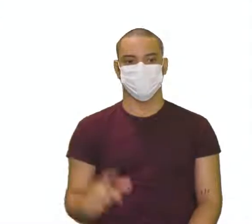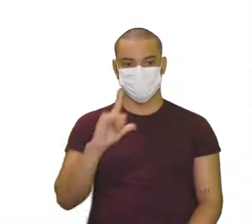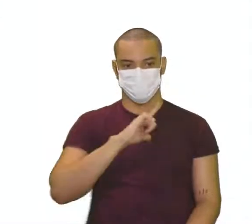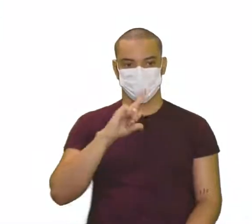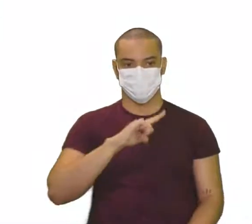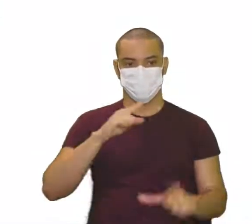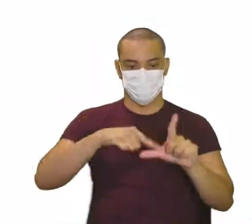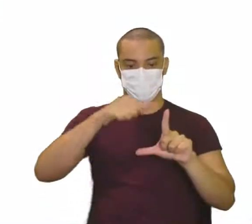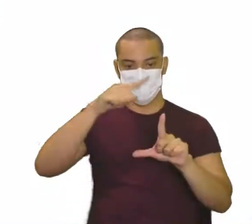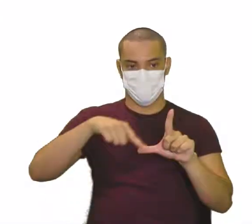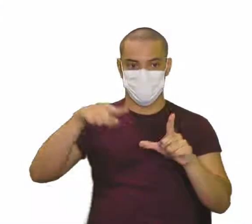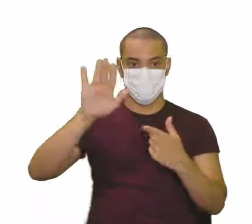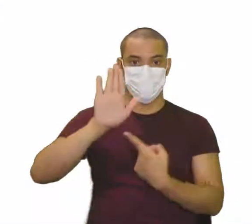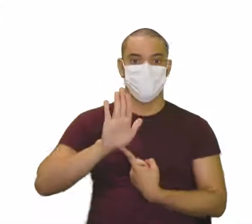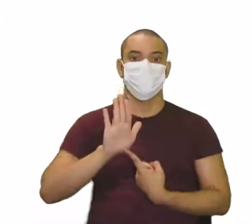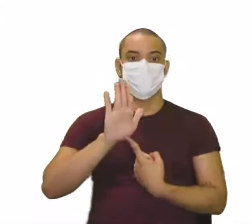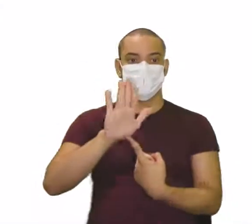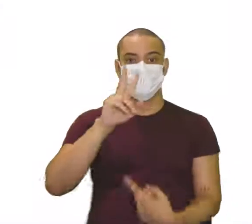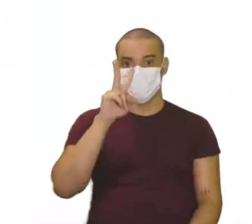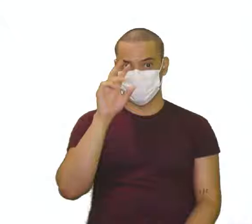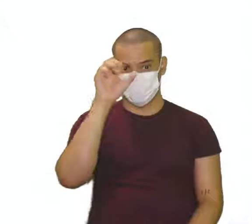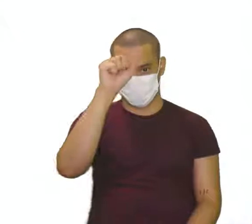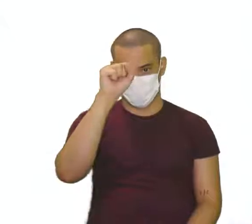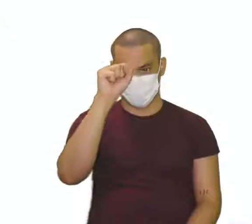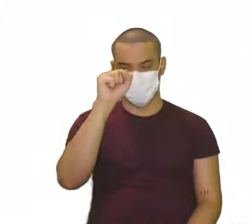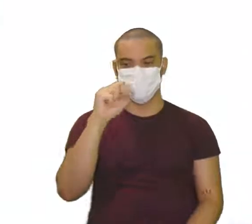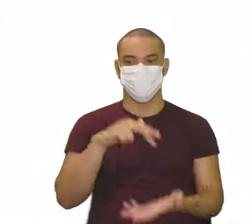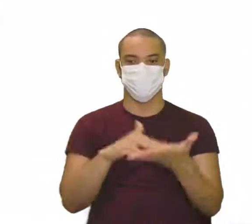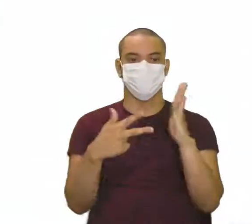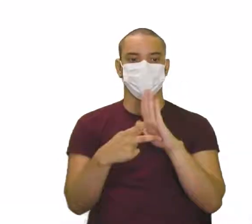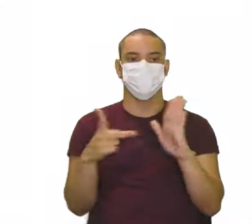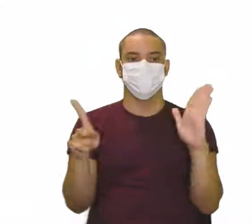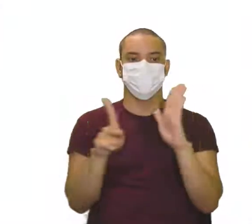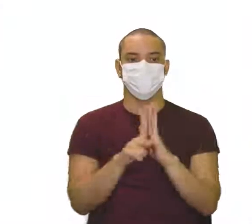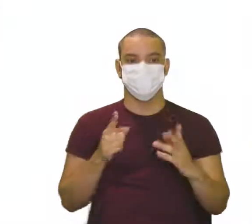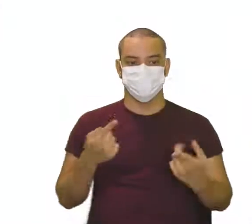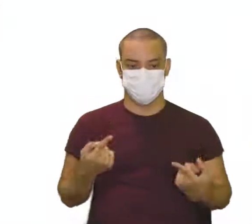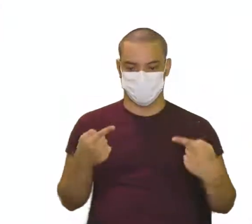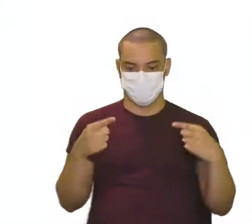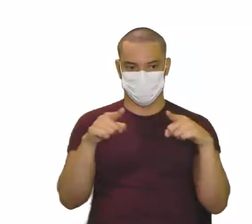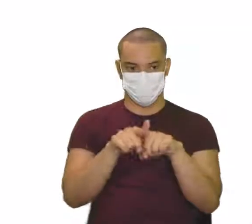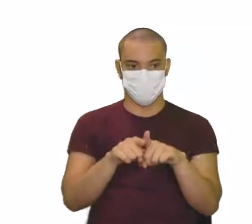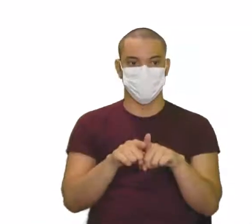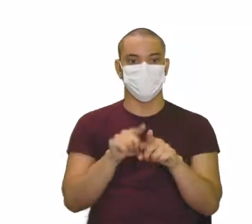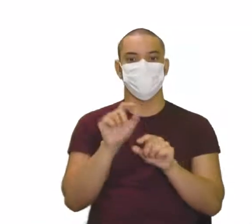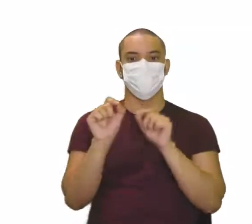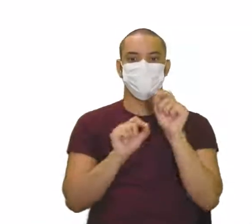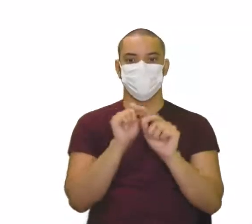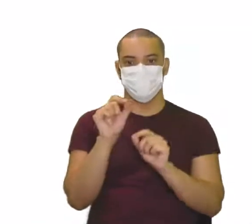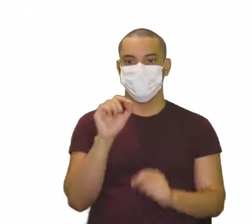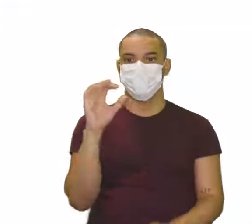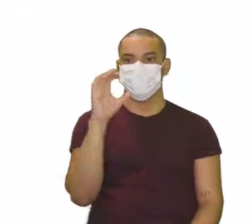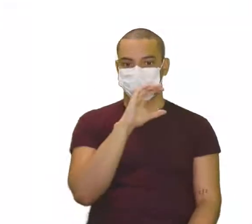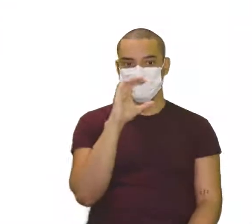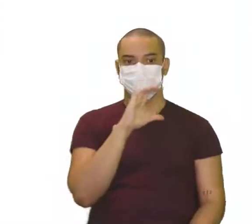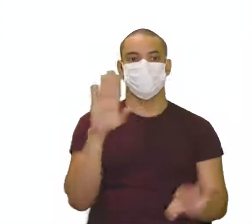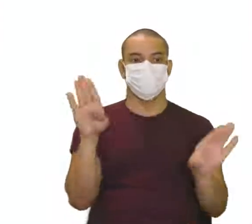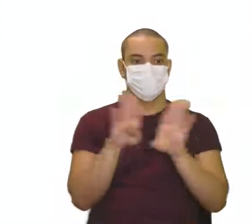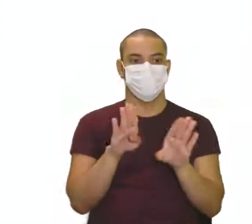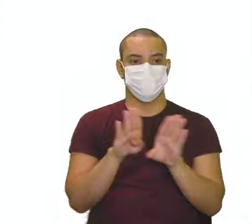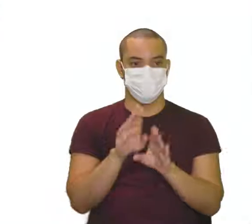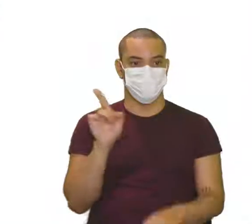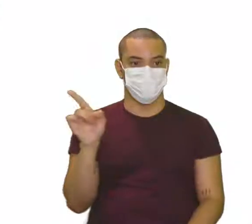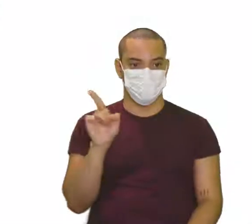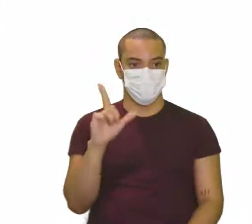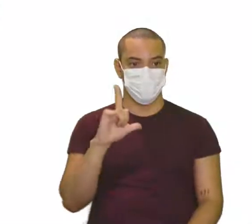gráficozinho mostrando que a força magnética ela é perpendicular a velocidade. E aqui também, esse cara